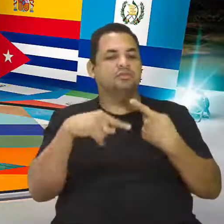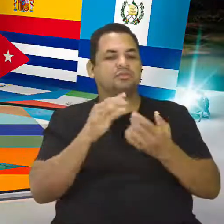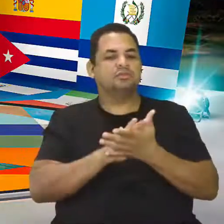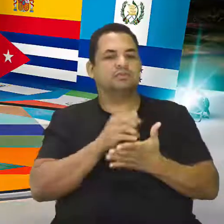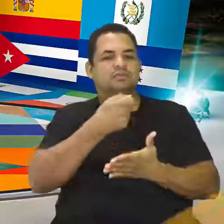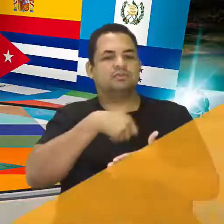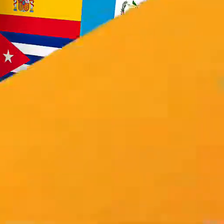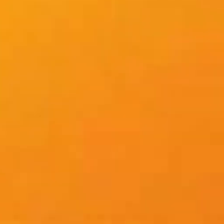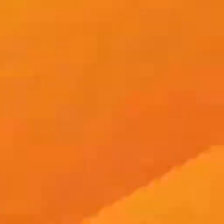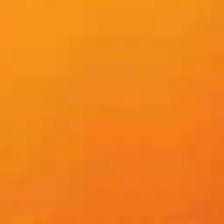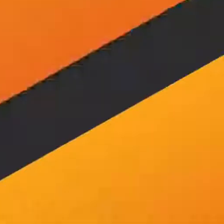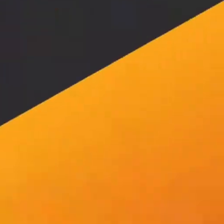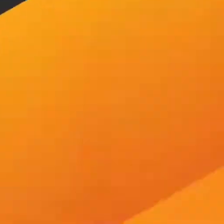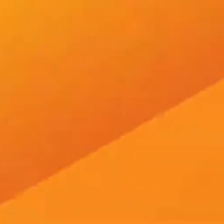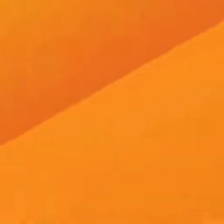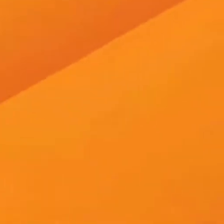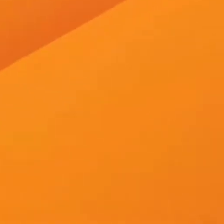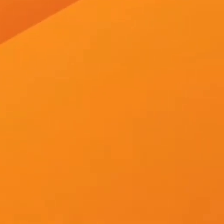atividade.